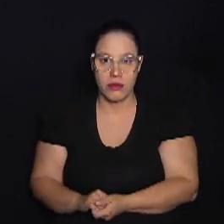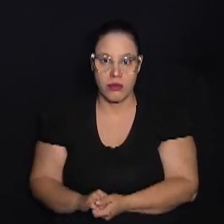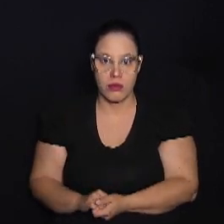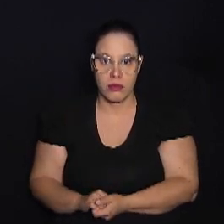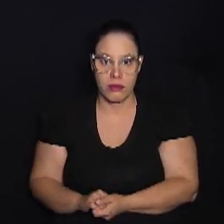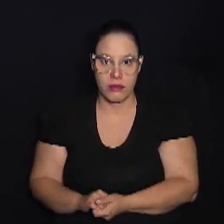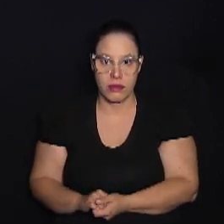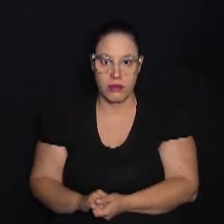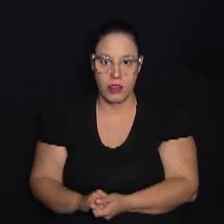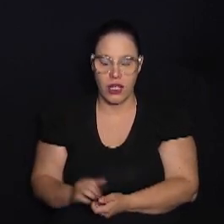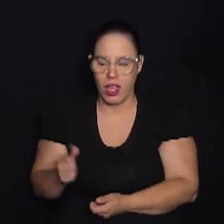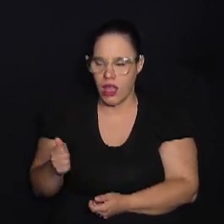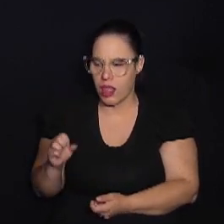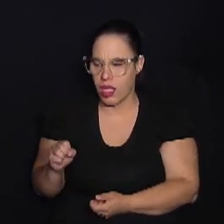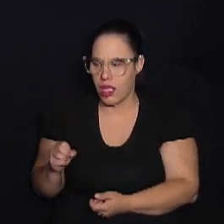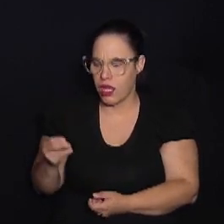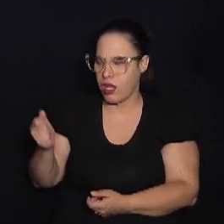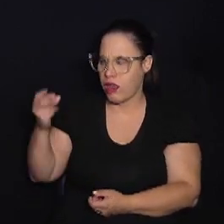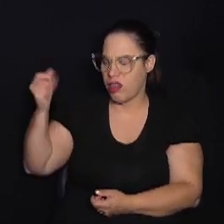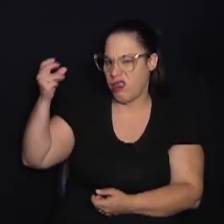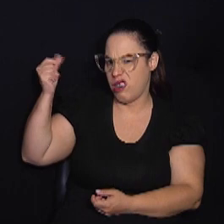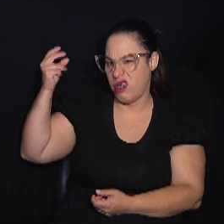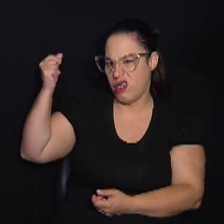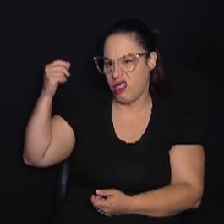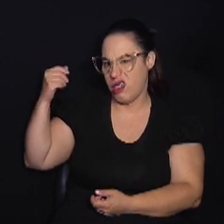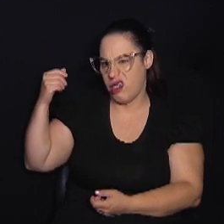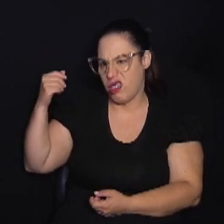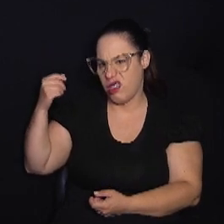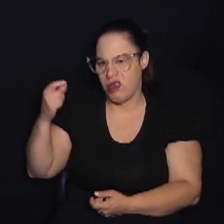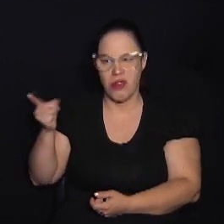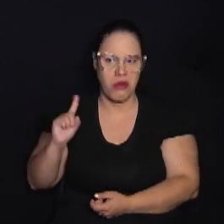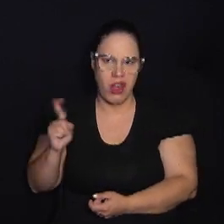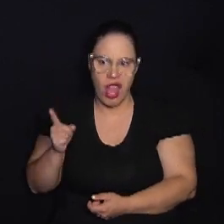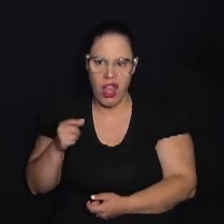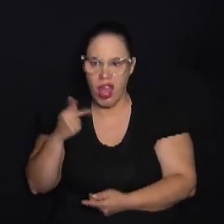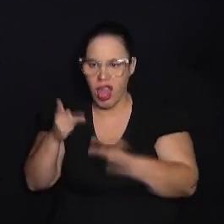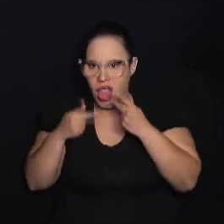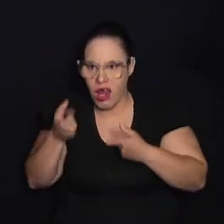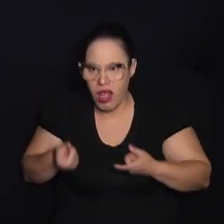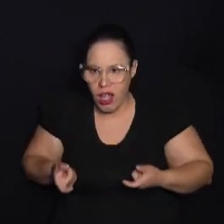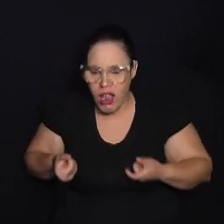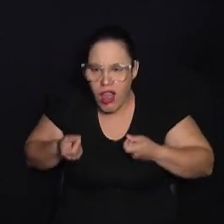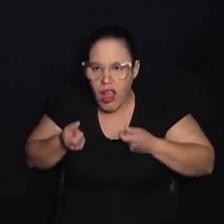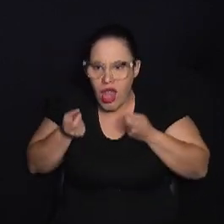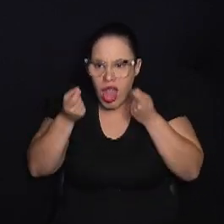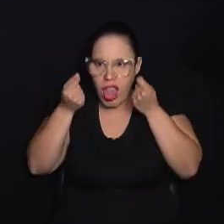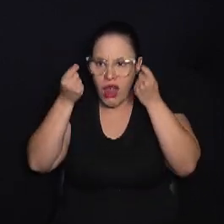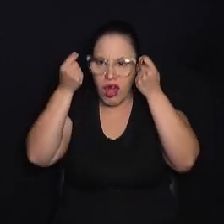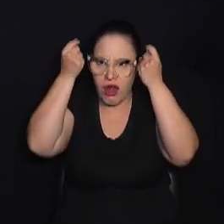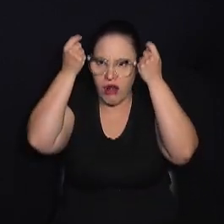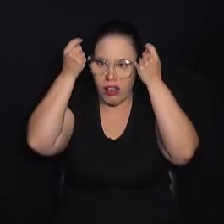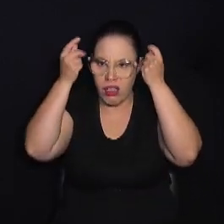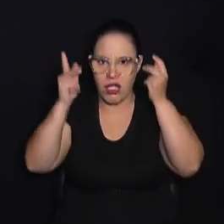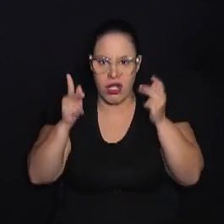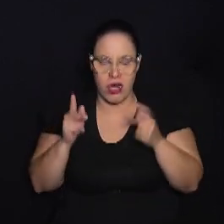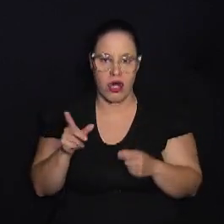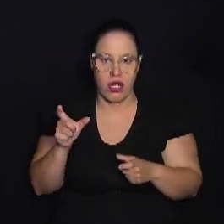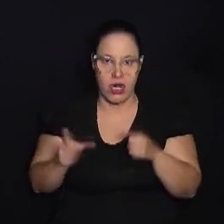até 10 anos atrás não se falava de tumor de cabeça e pescoço. As pessoas nem sabiam que existia tumor de